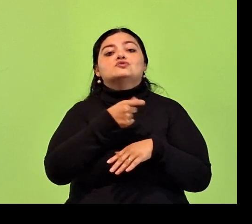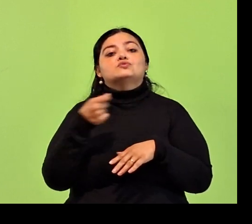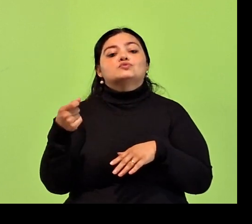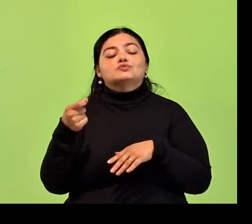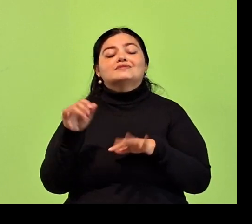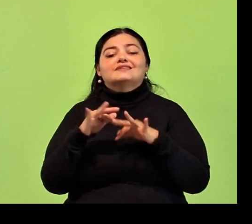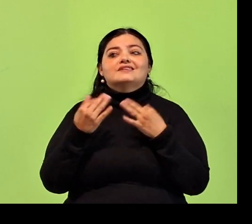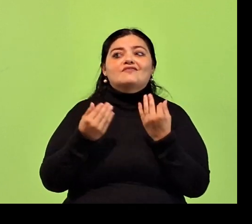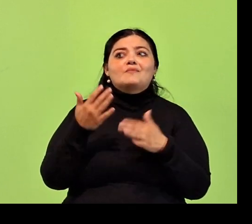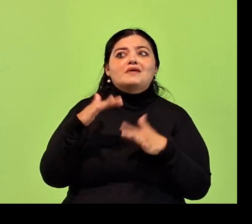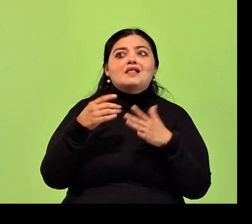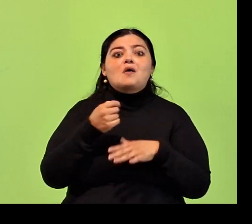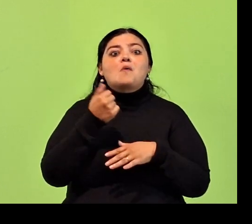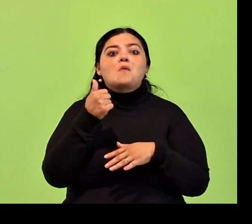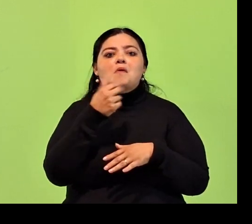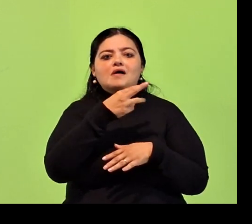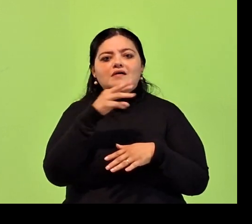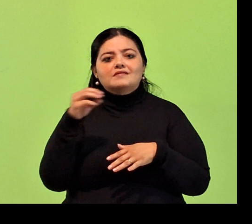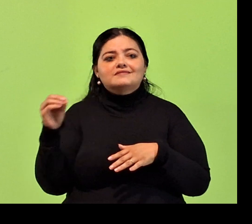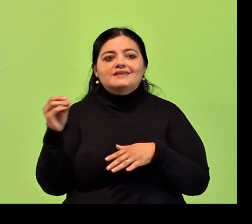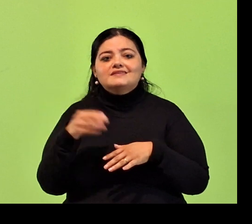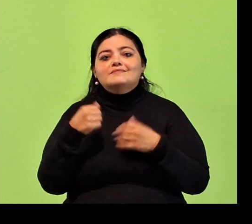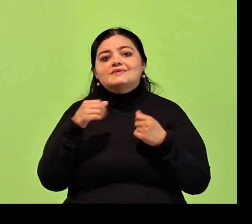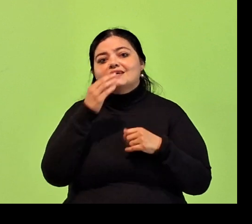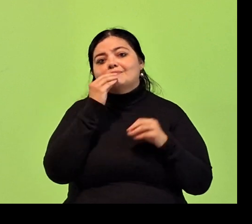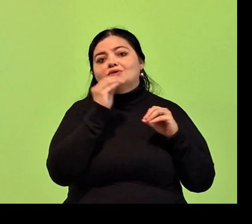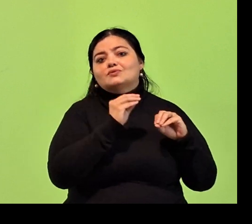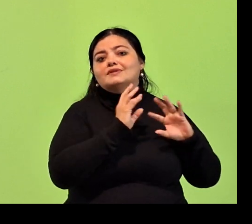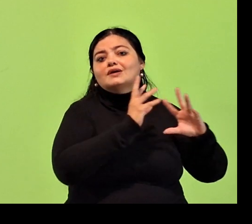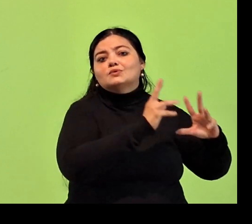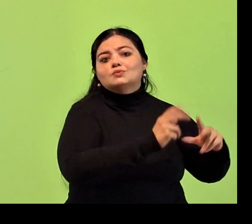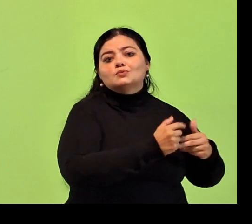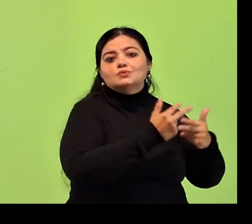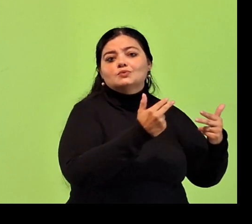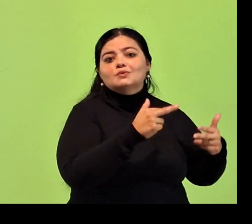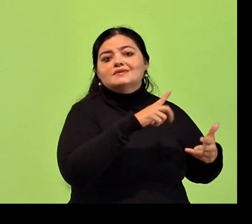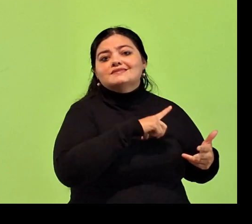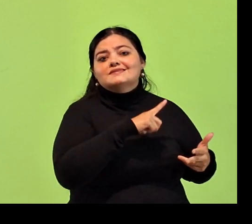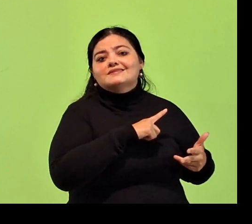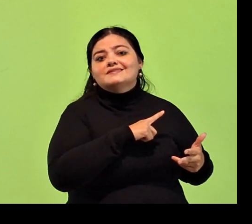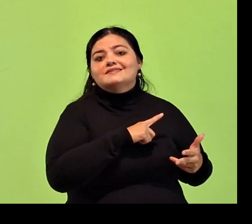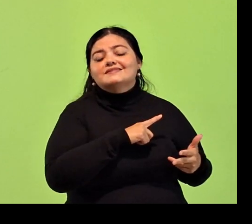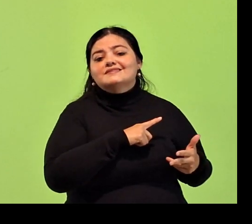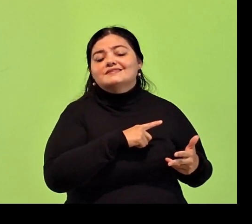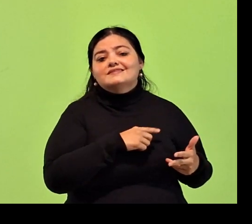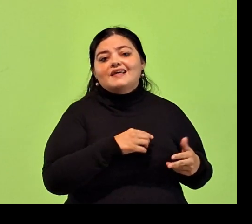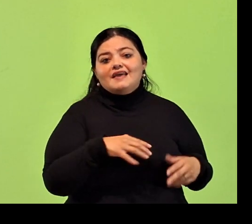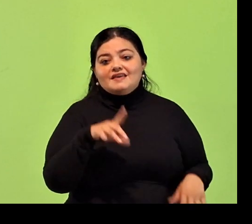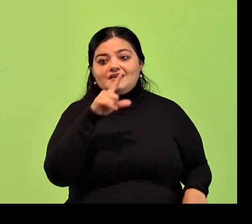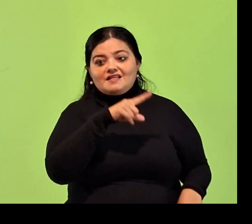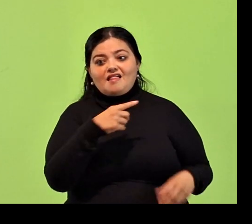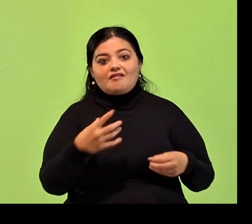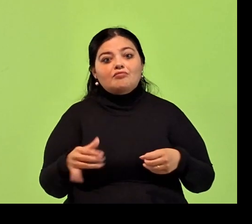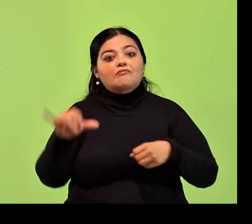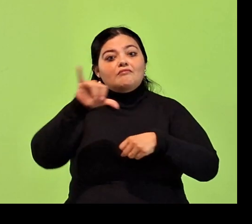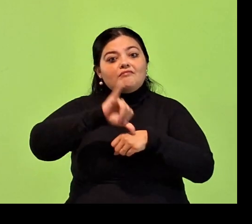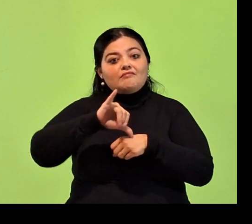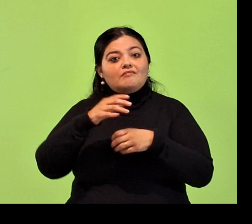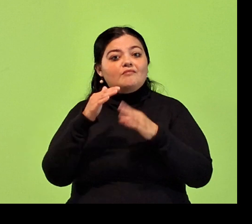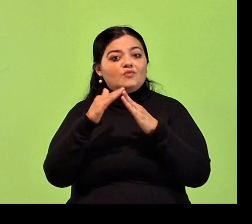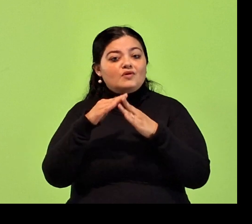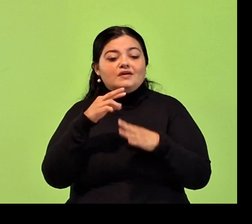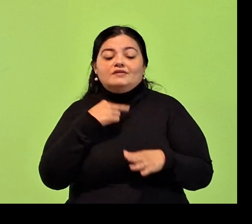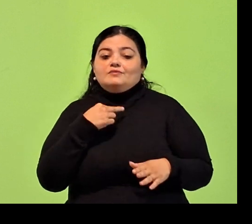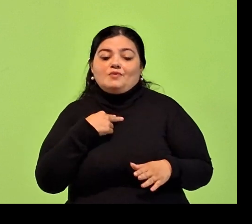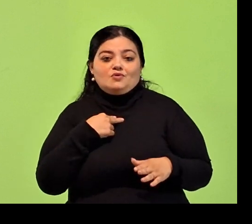quase 300, larguem tudo que tem e abdiquem do direito de morar no centro. Na página 20, a gente tem mais